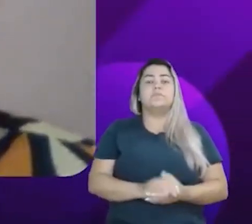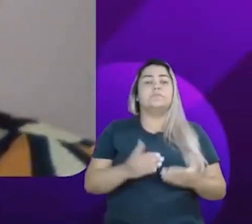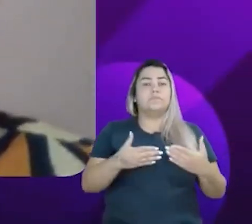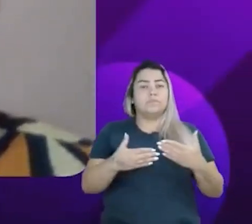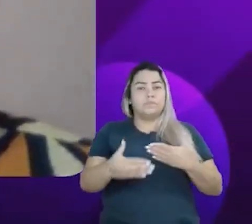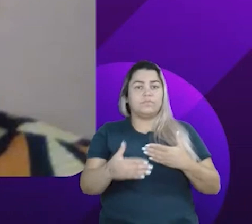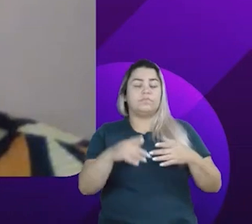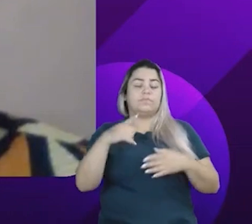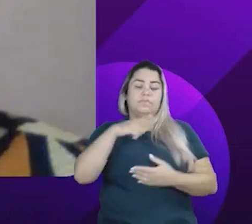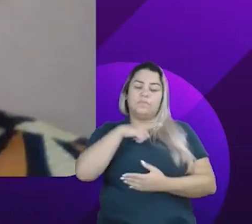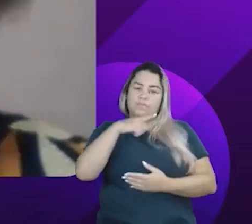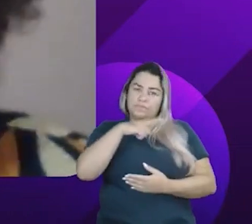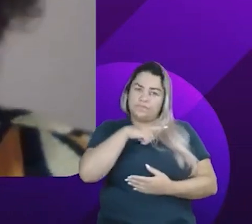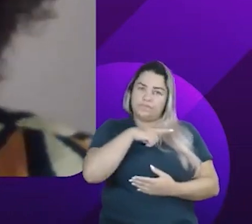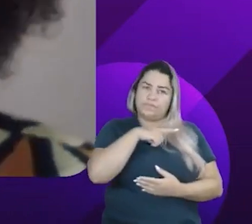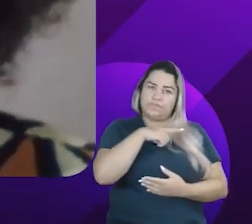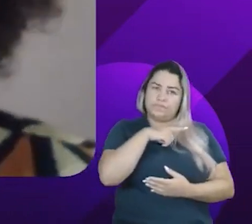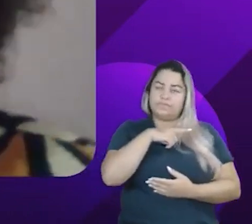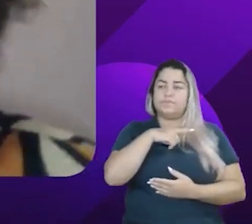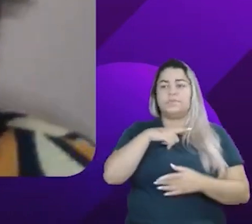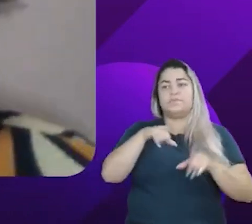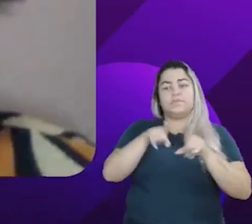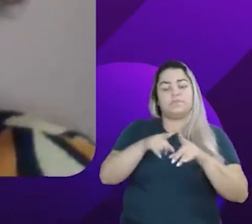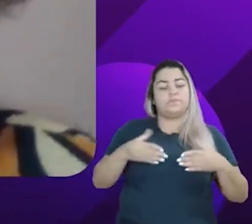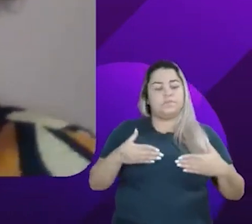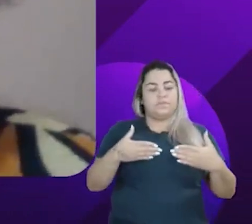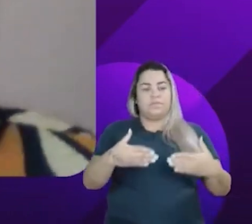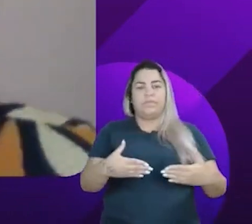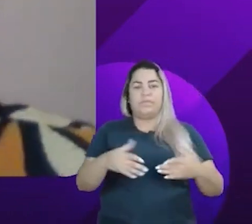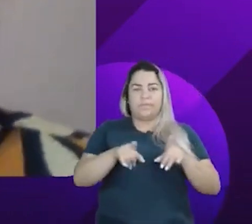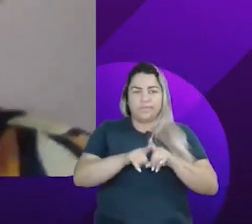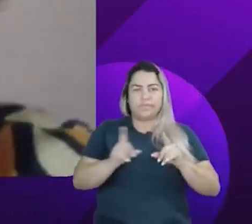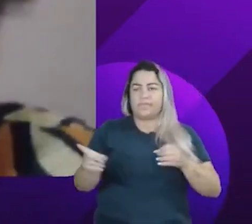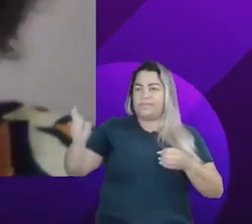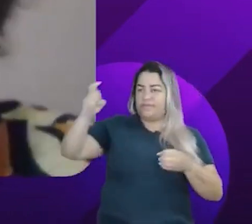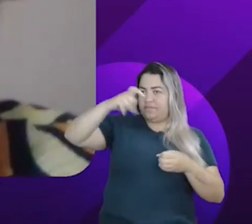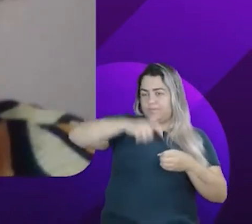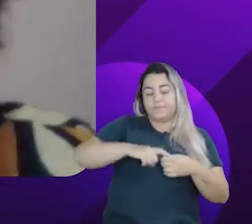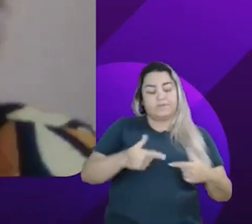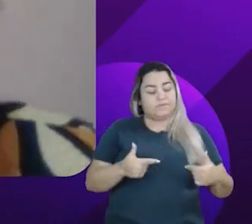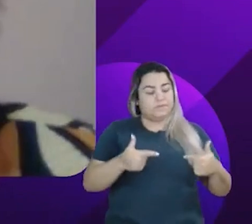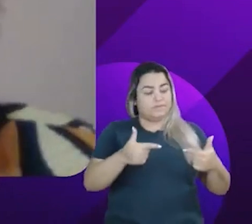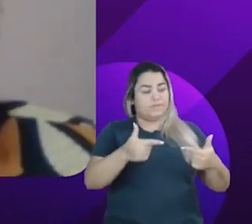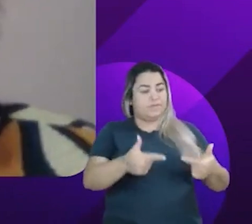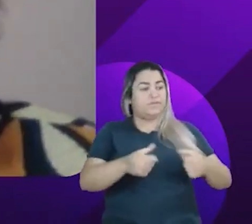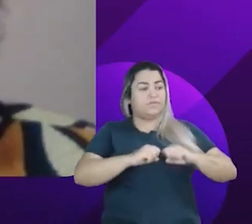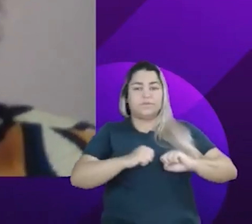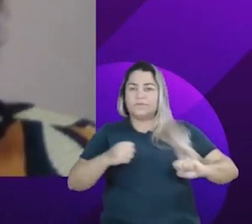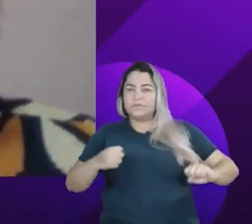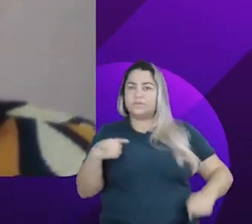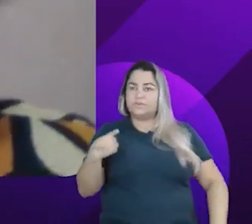Pós-período em que nós tivemos, né, a extinção do Ministério e que ele retoma com um desafio enorme